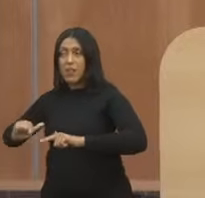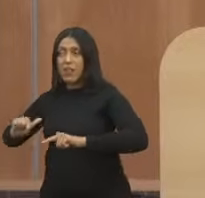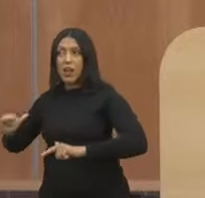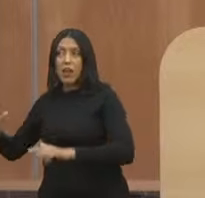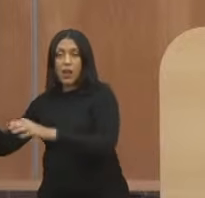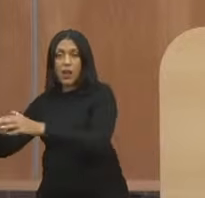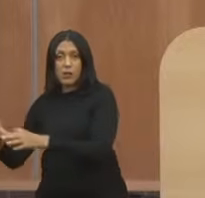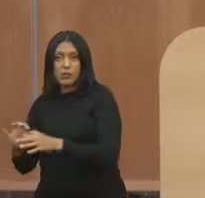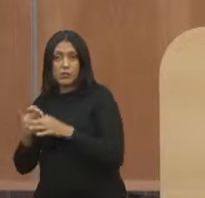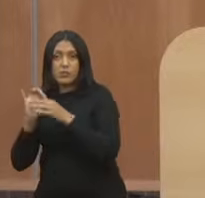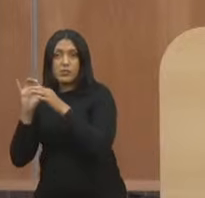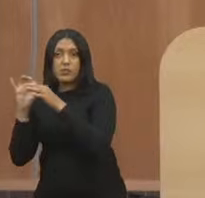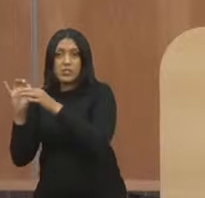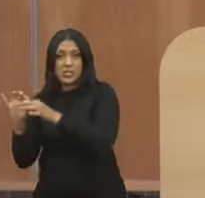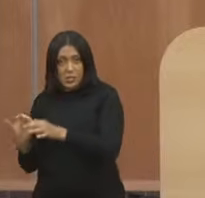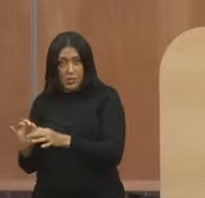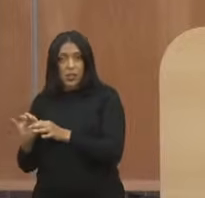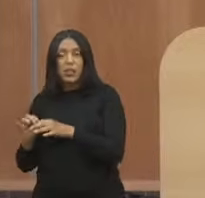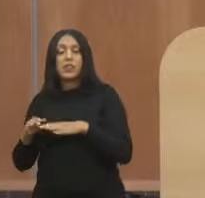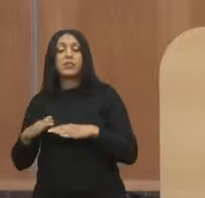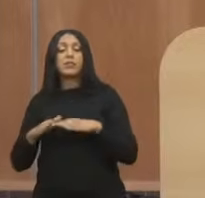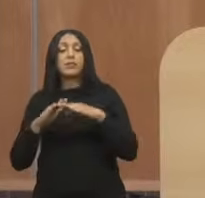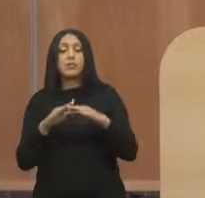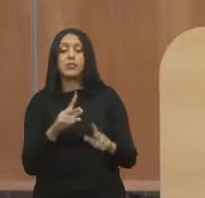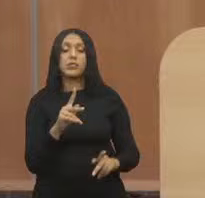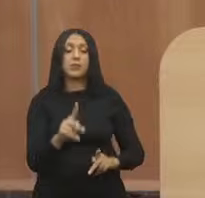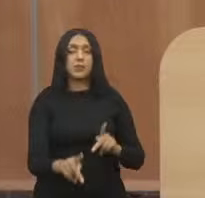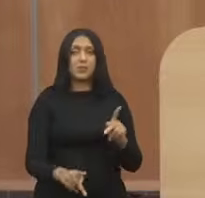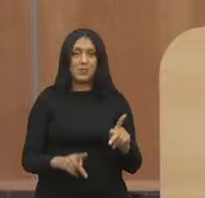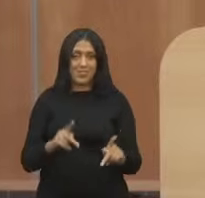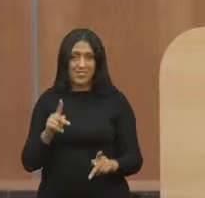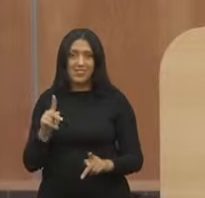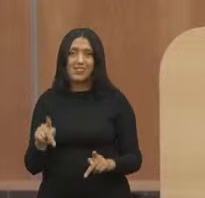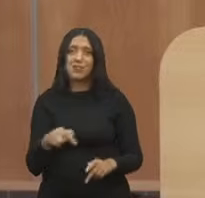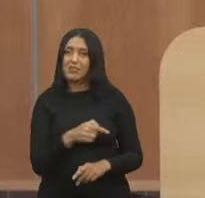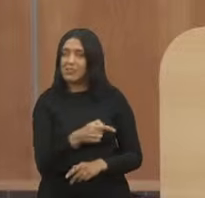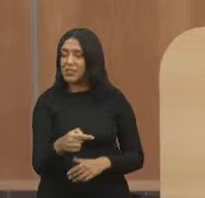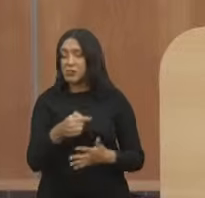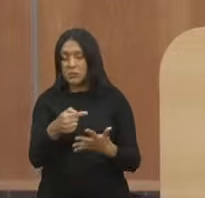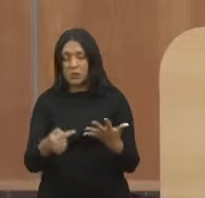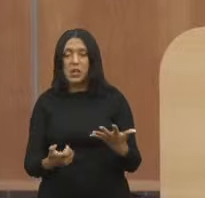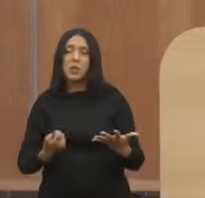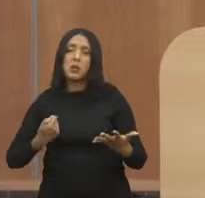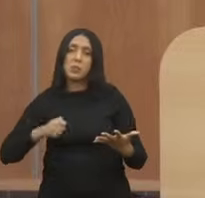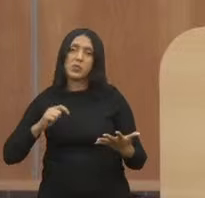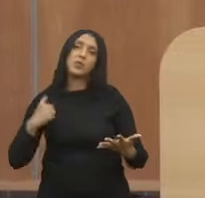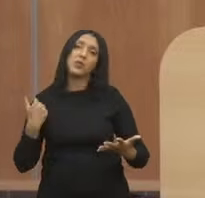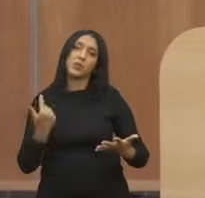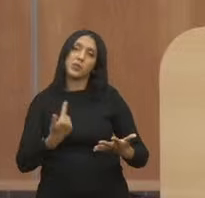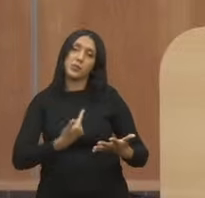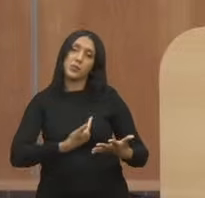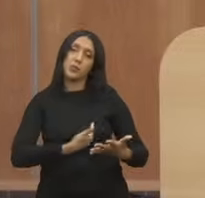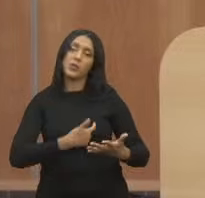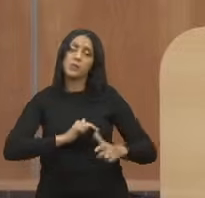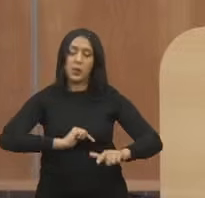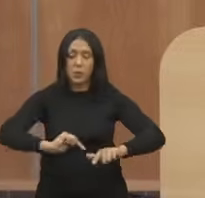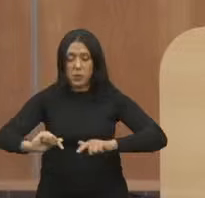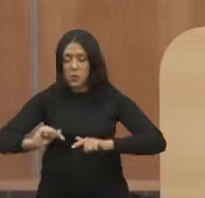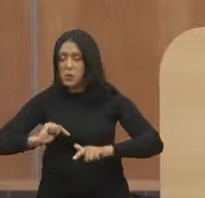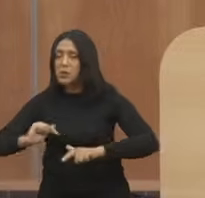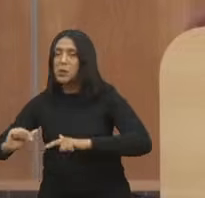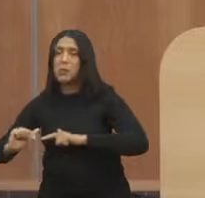obras que precisa, que é o que a população precisa, para que dias melhores virão, e é dessa forma que nós vamos continuar